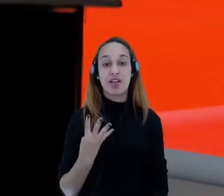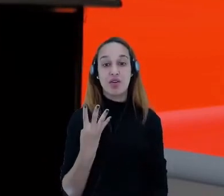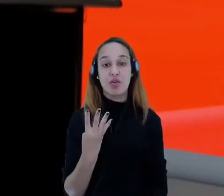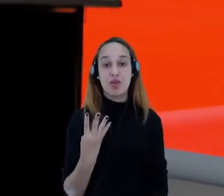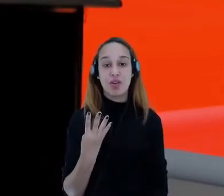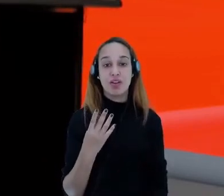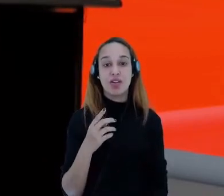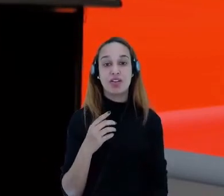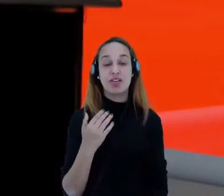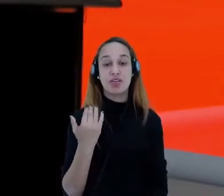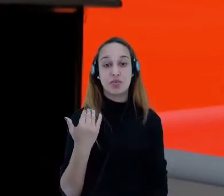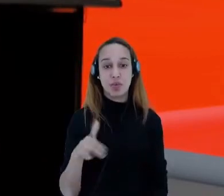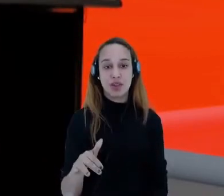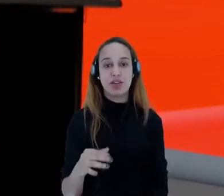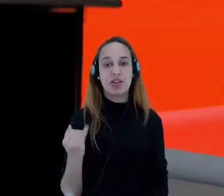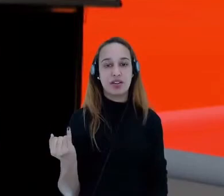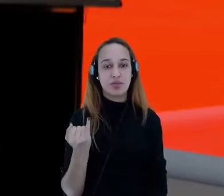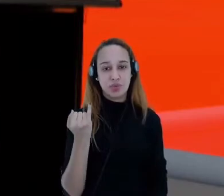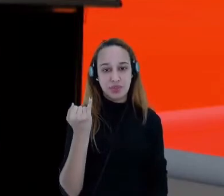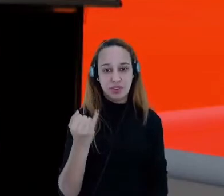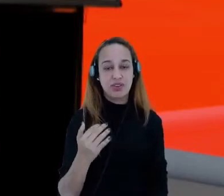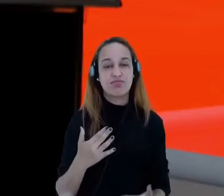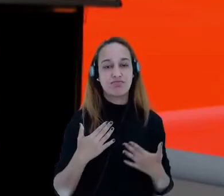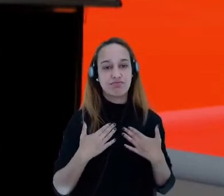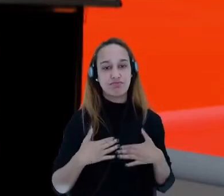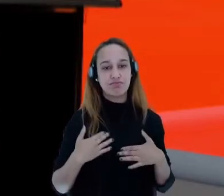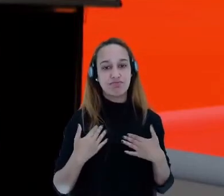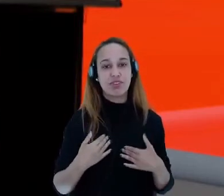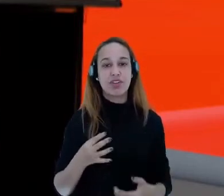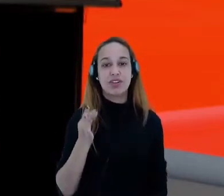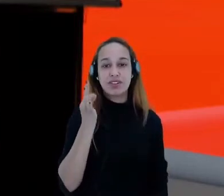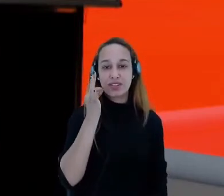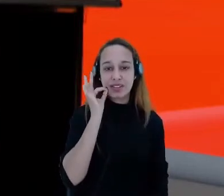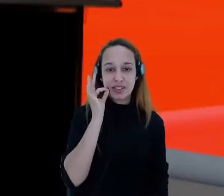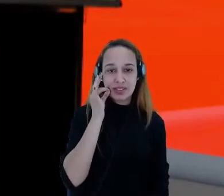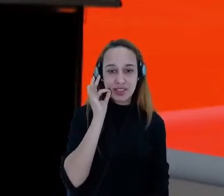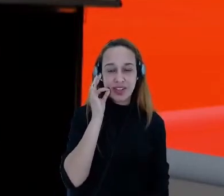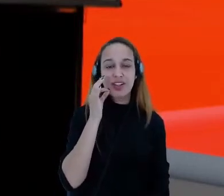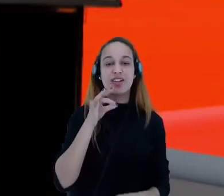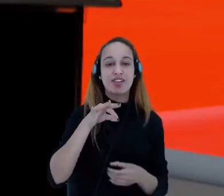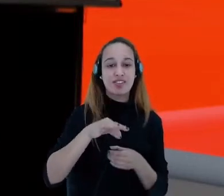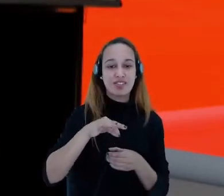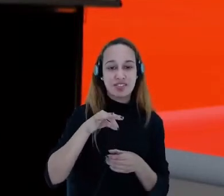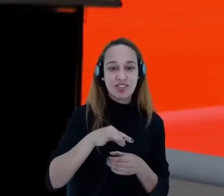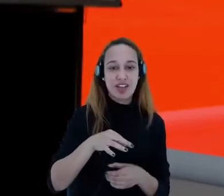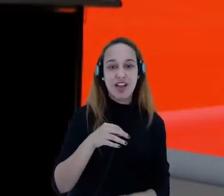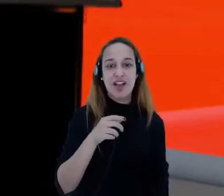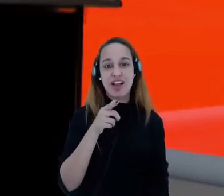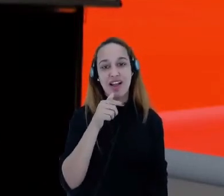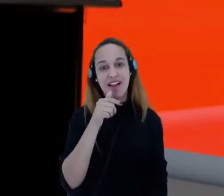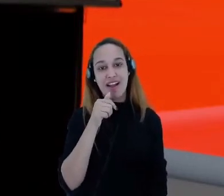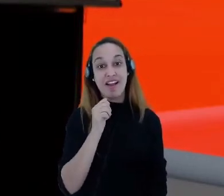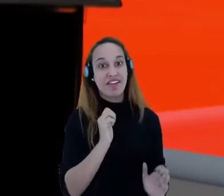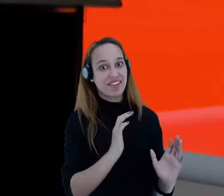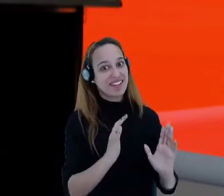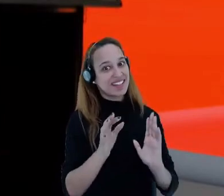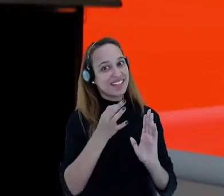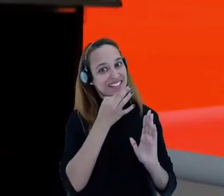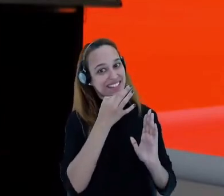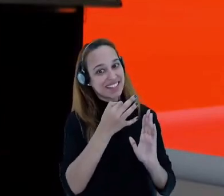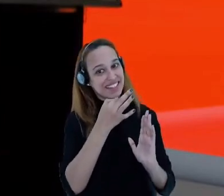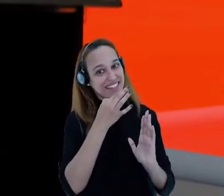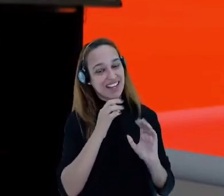para relaxar um pouco, beber um café, um chá, uma água, ouvir um episódio do podcast, se alongar um